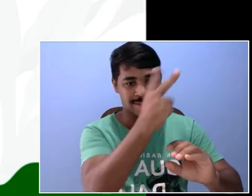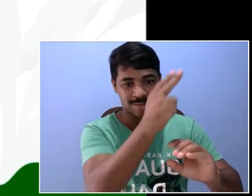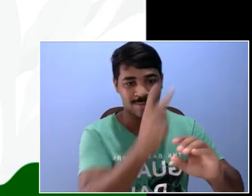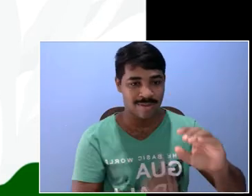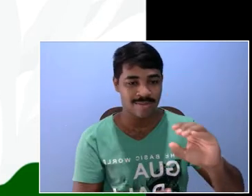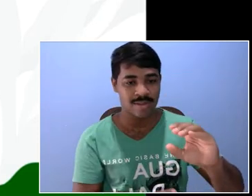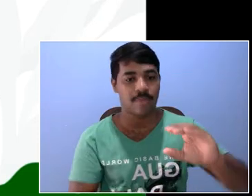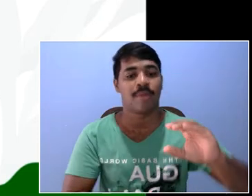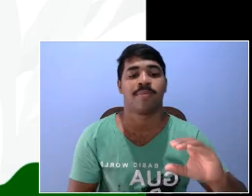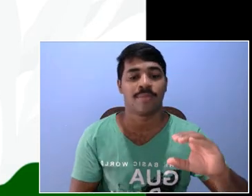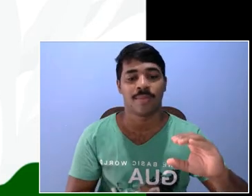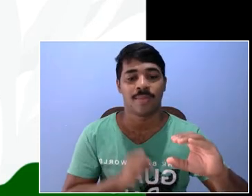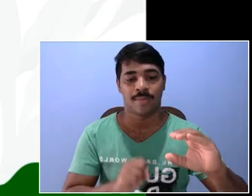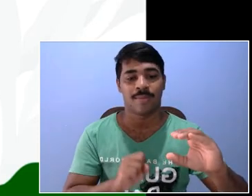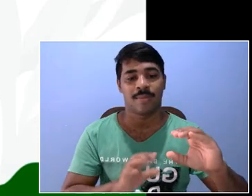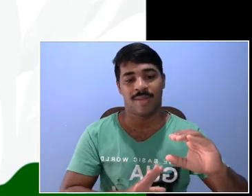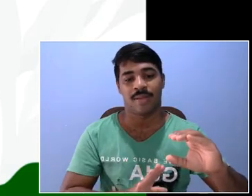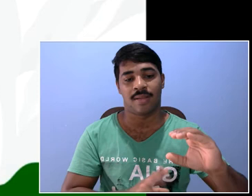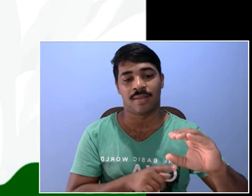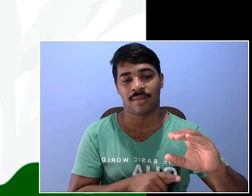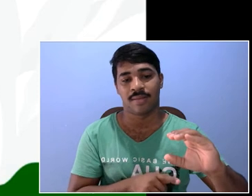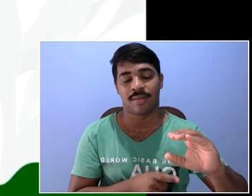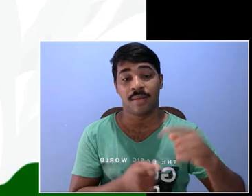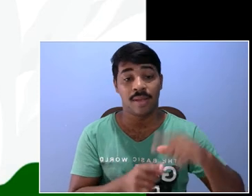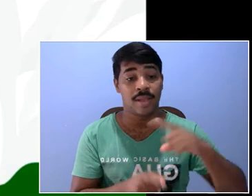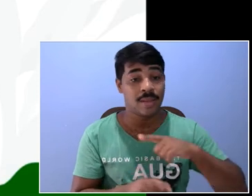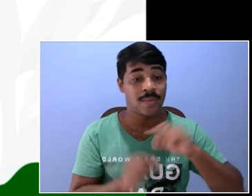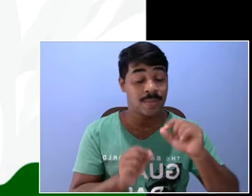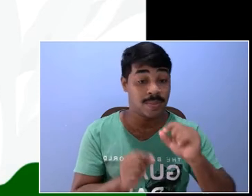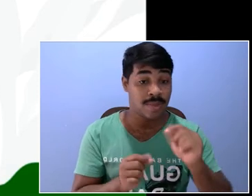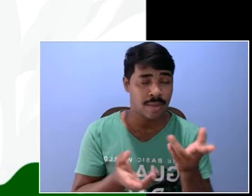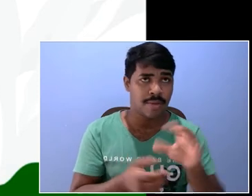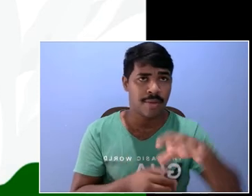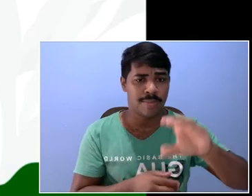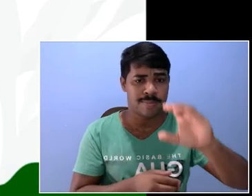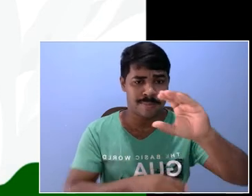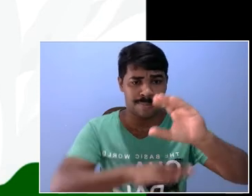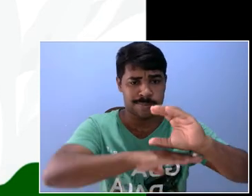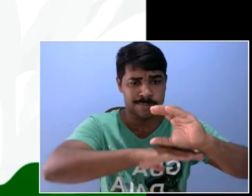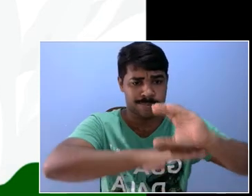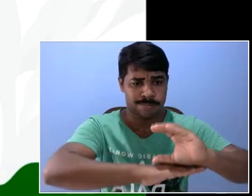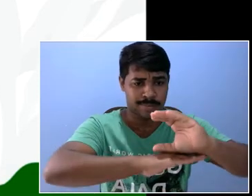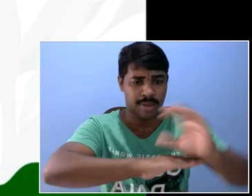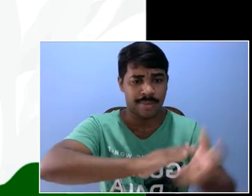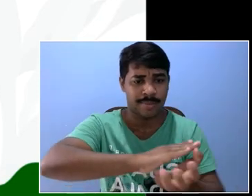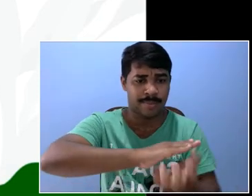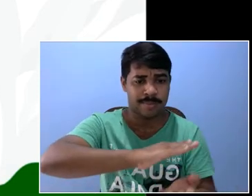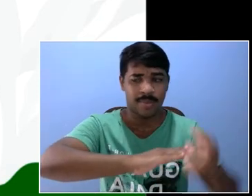à outra. Ele tem forças em sentidos contrários, mas com a mesma intensidade. Então, o corpo parado continua